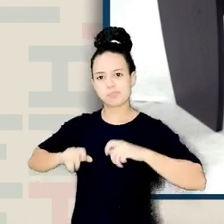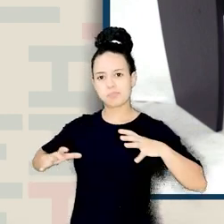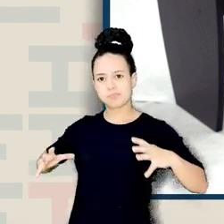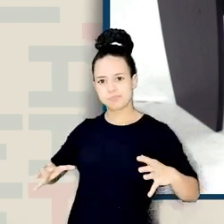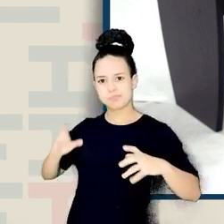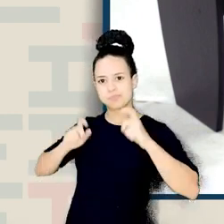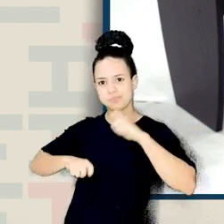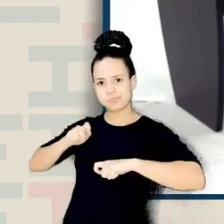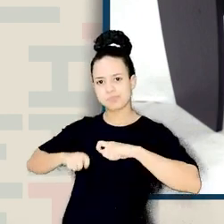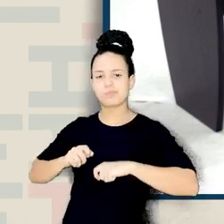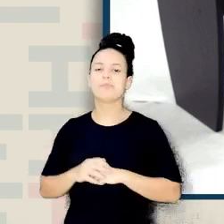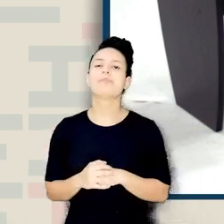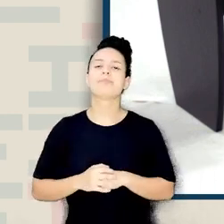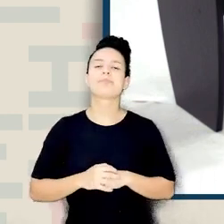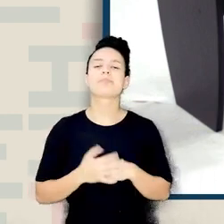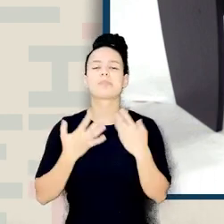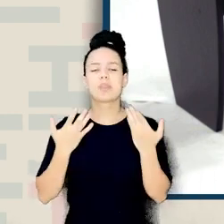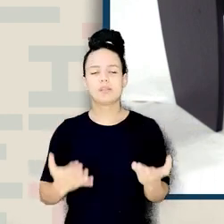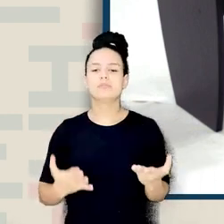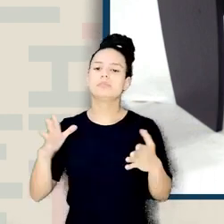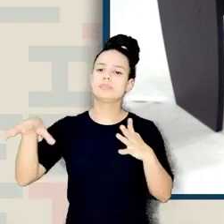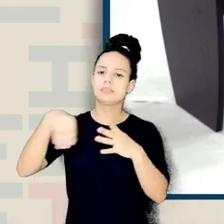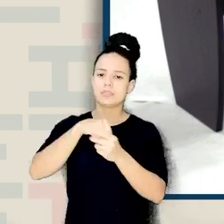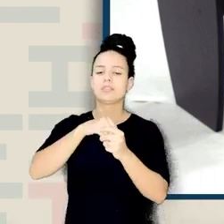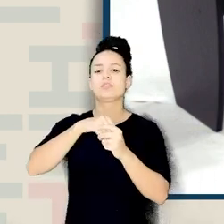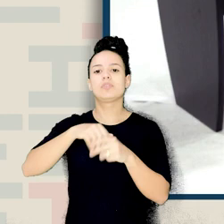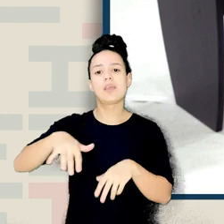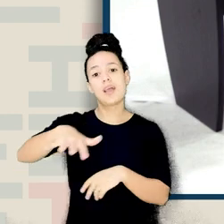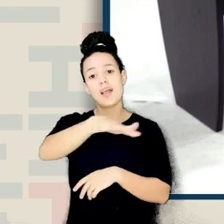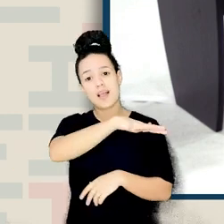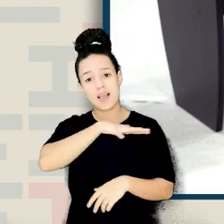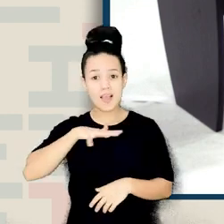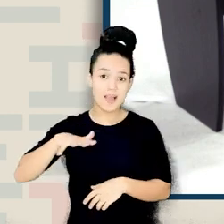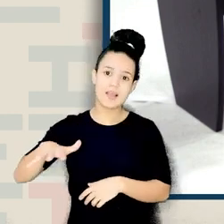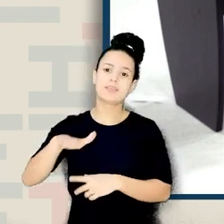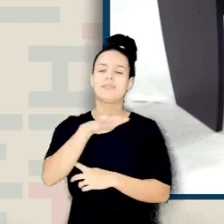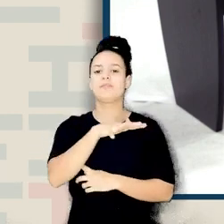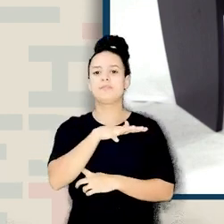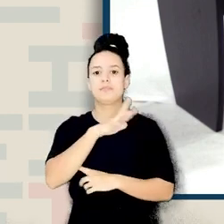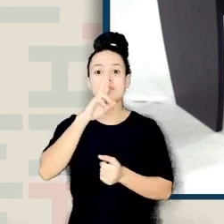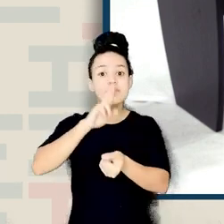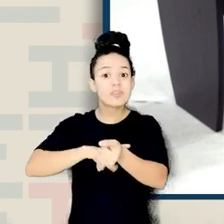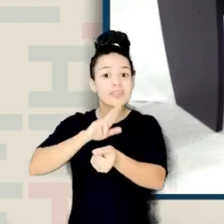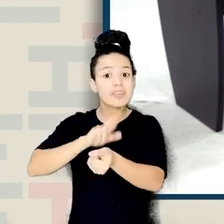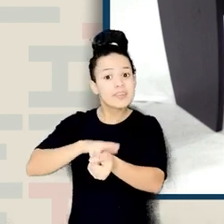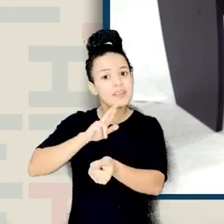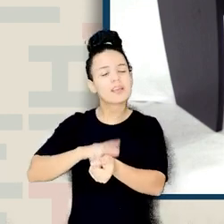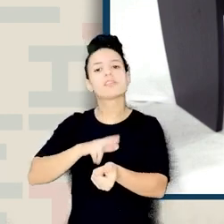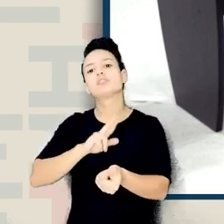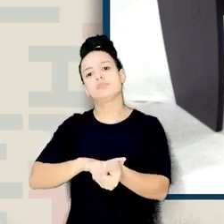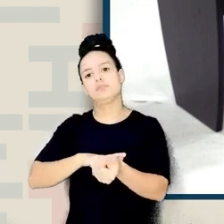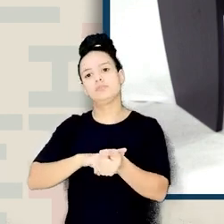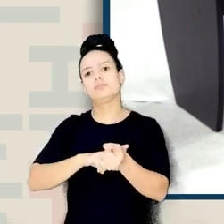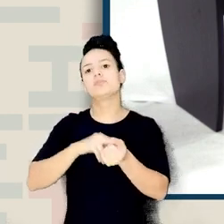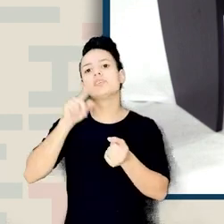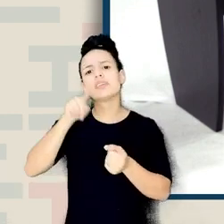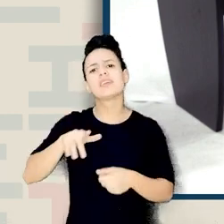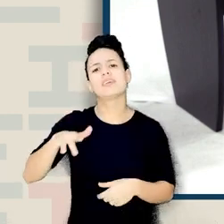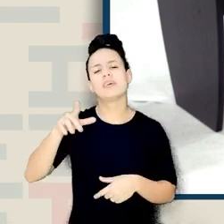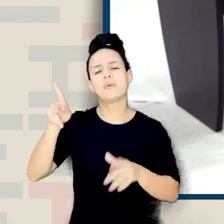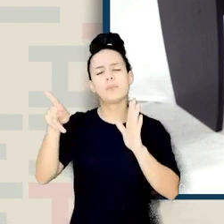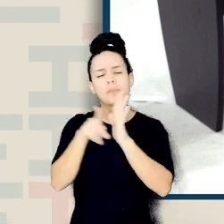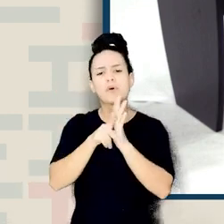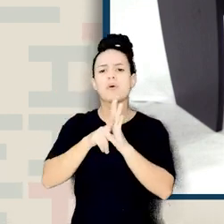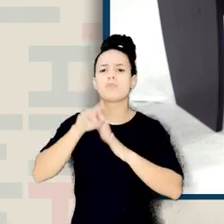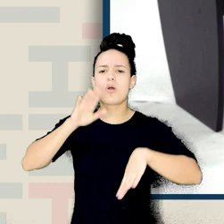Lembrando, novamente, tudo isso dentro de uma perspectiva dessa janela rítmica que faz um trabalho dessa gramática